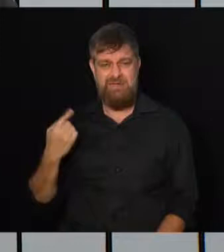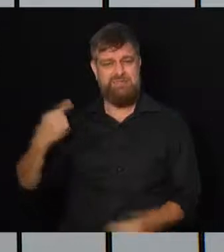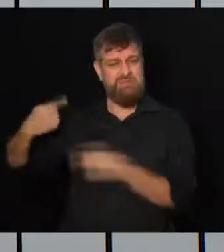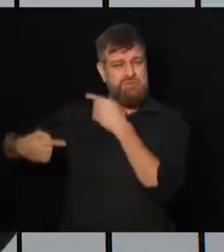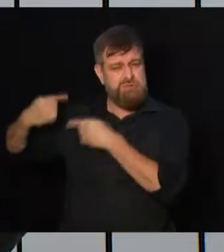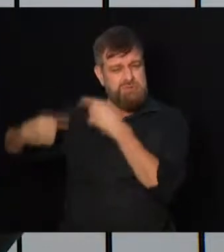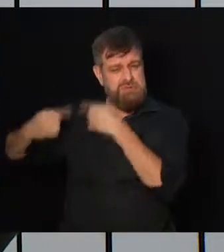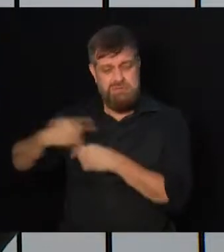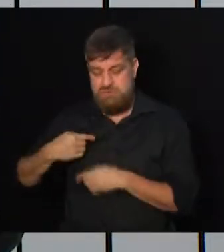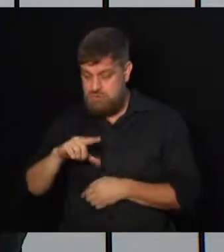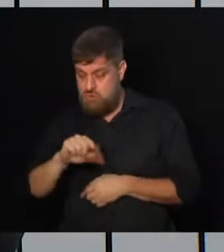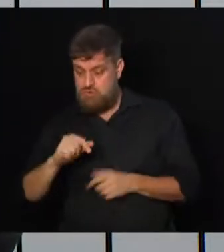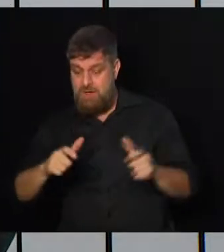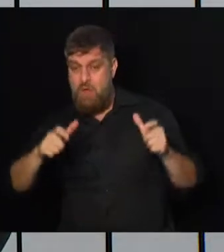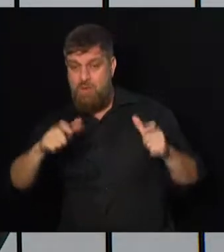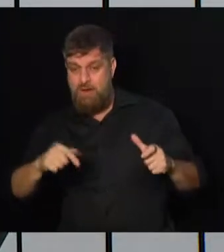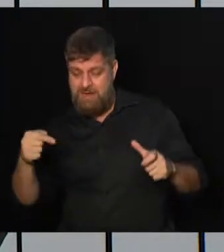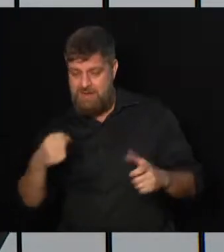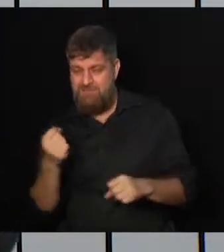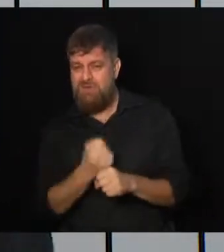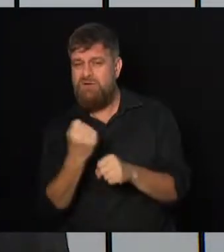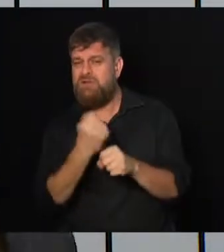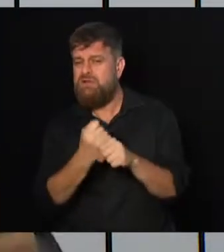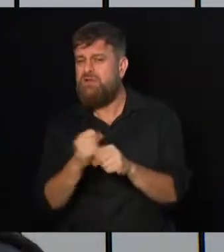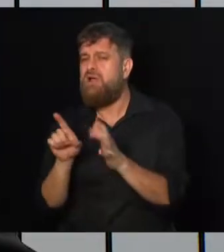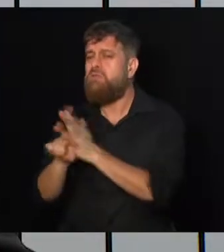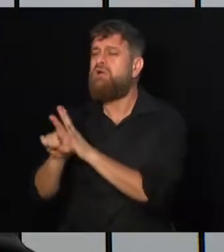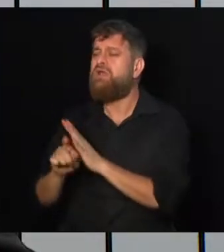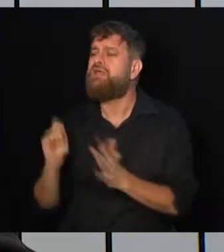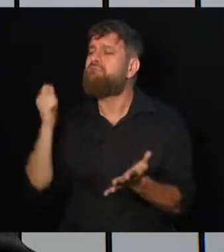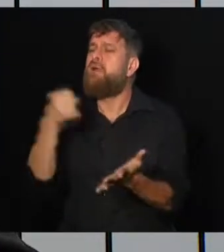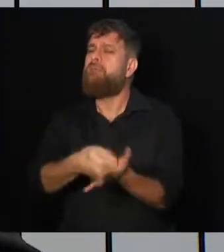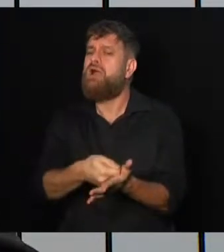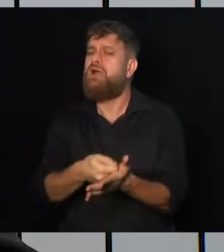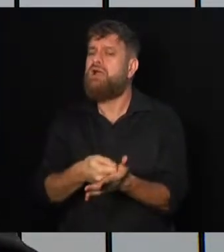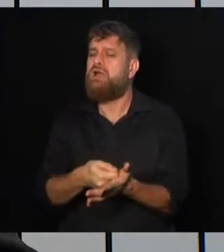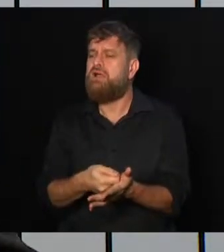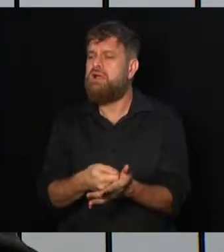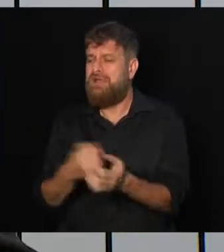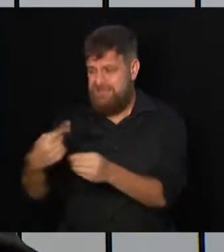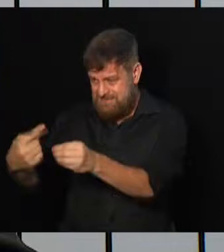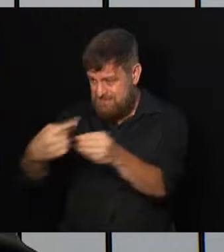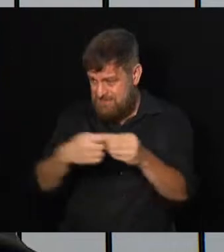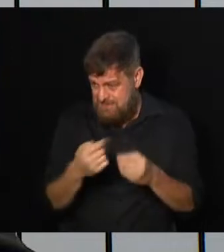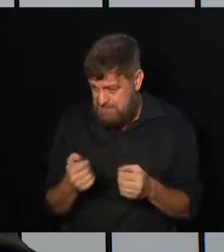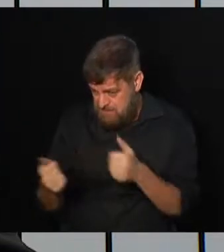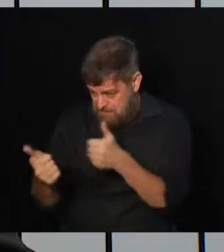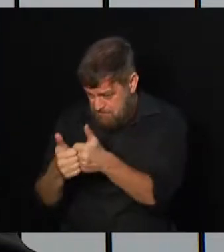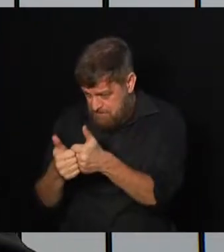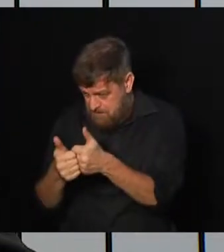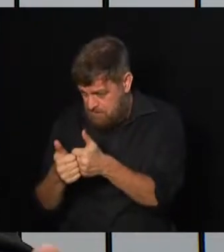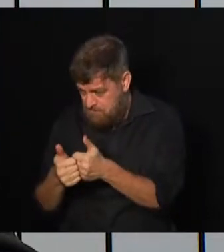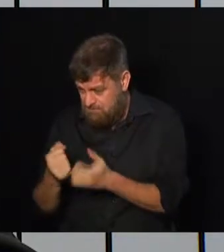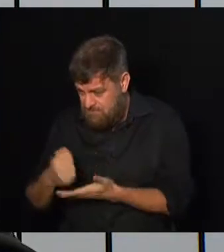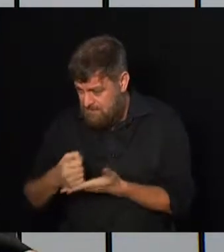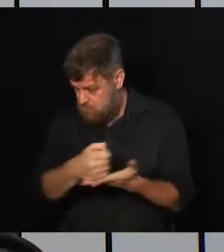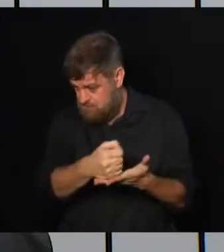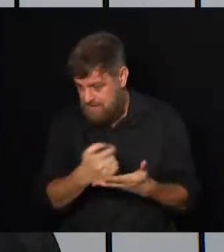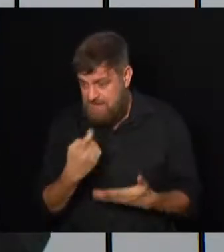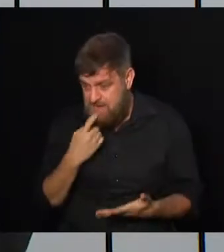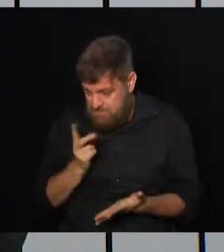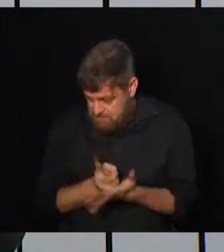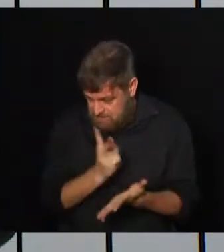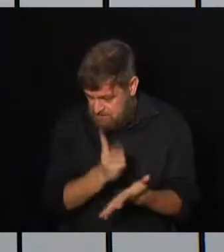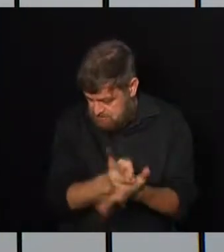delimitamos um local e tal. Mas escuta, e quem vai pagar isso aí? Quem vai usar? Mas quem vai usar? É Campinas? Não,